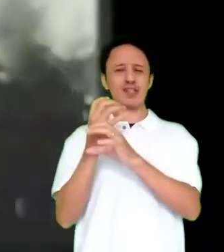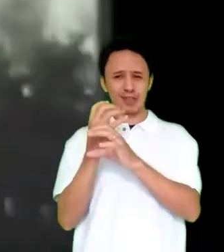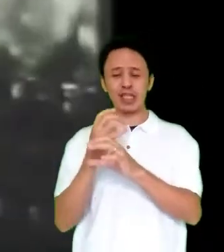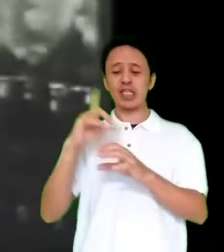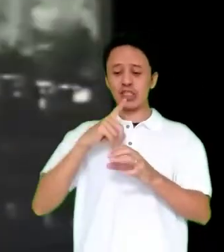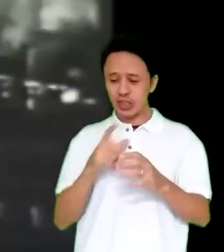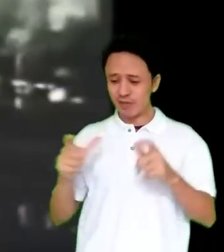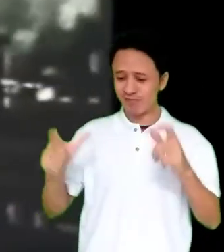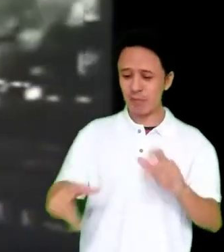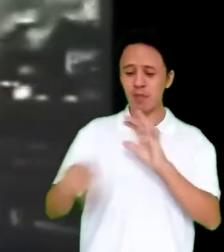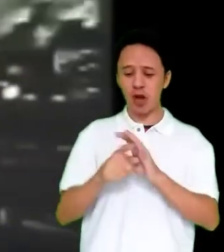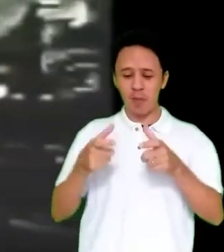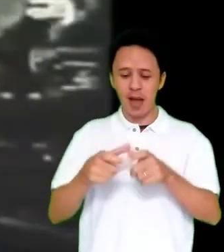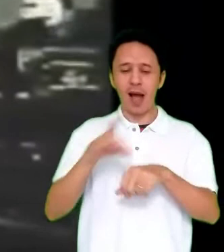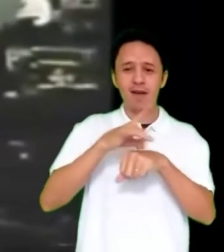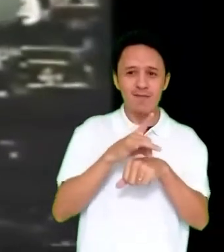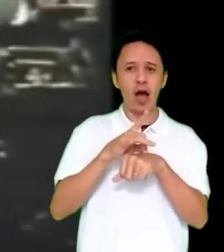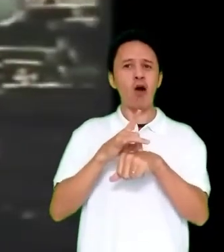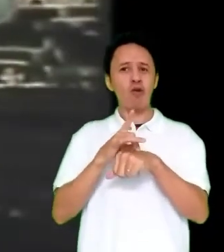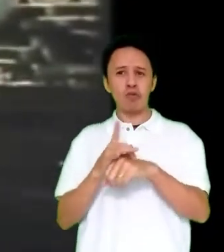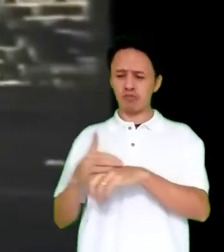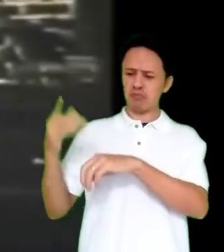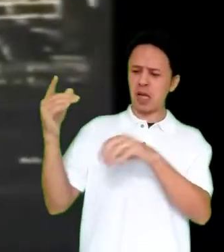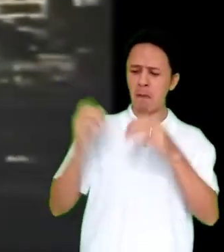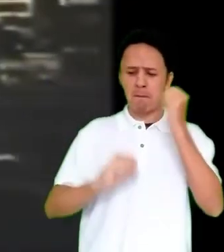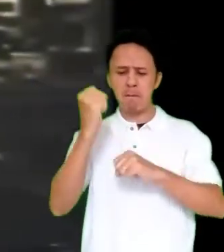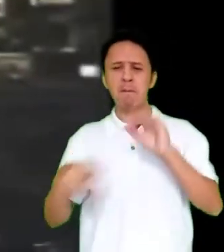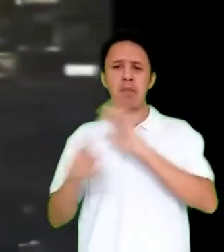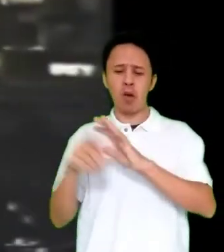de empresas siderúrgicas e de fábricas.